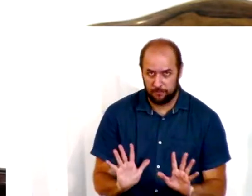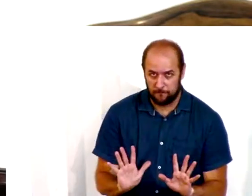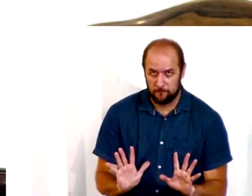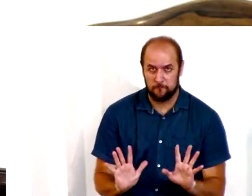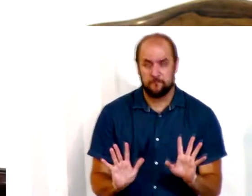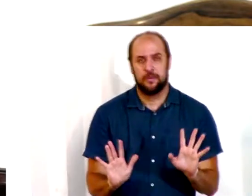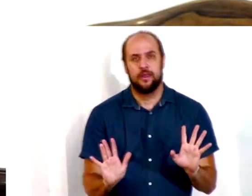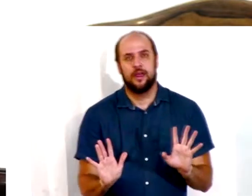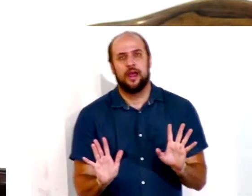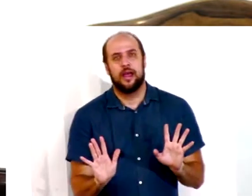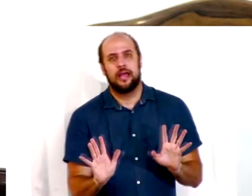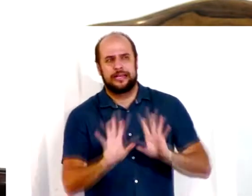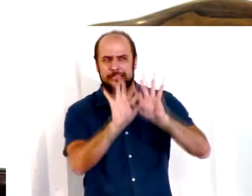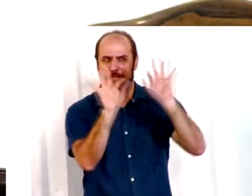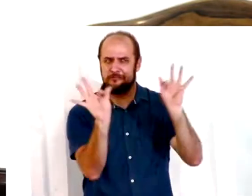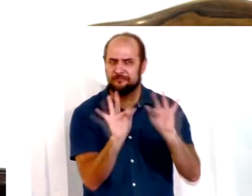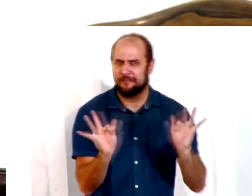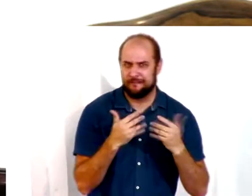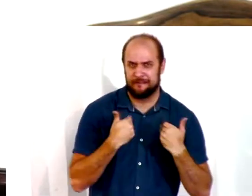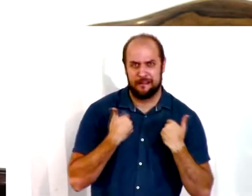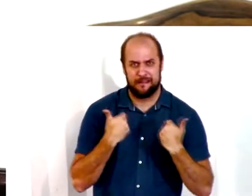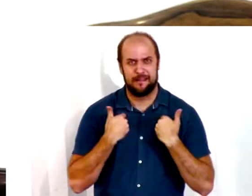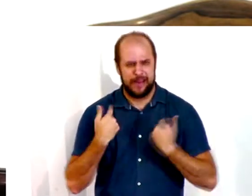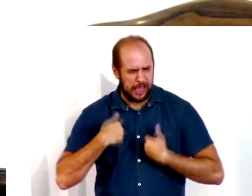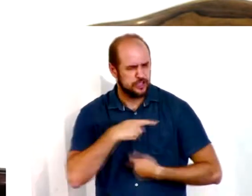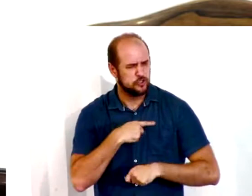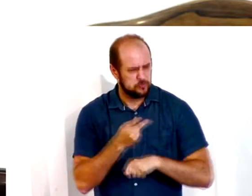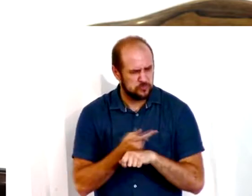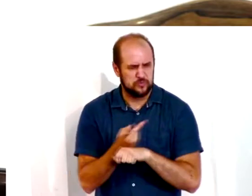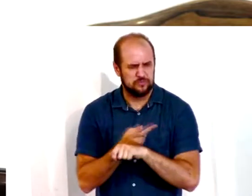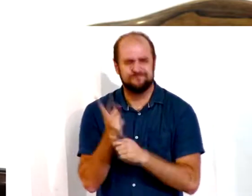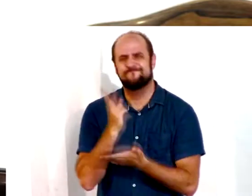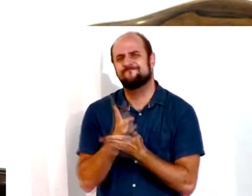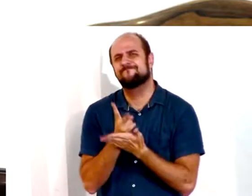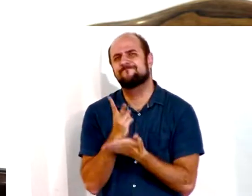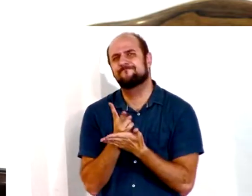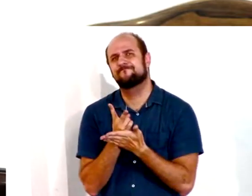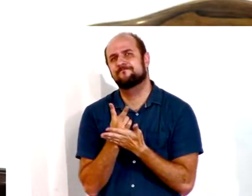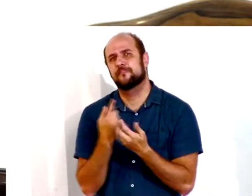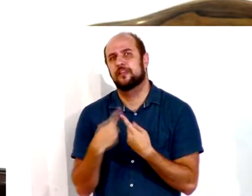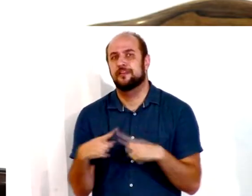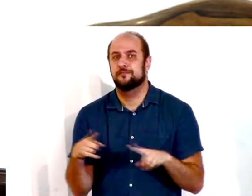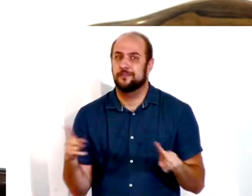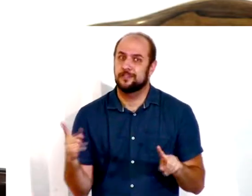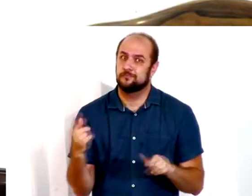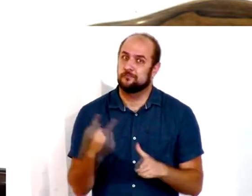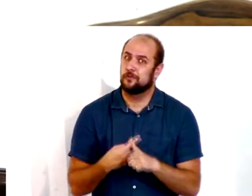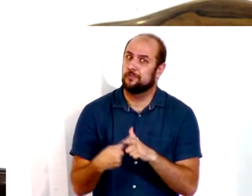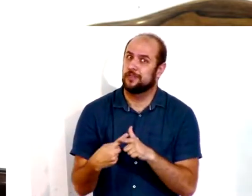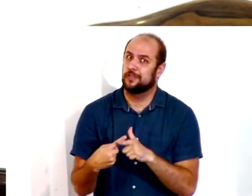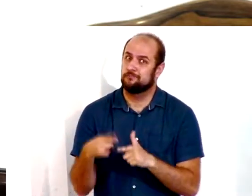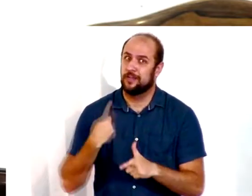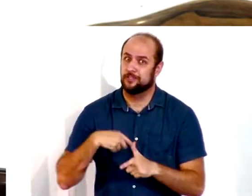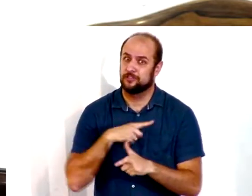irmã, o contentamento é algo que nós devemos buscar, mas o problema é que nós buscamos em lugares